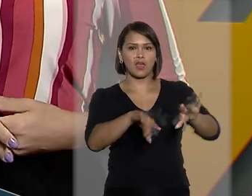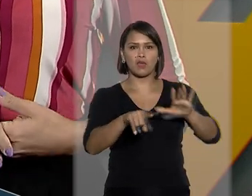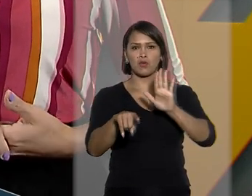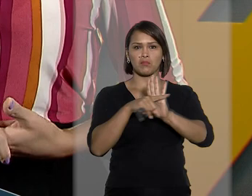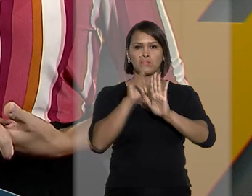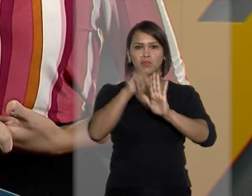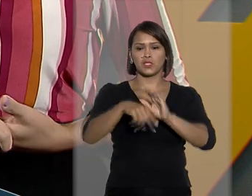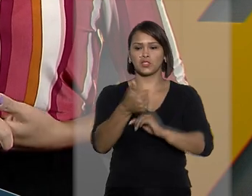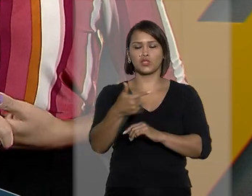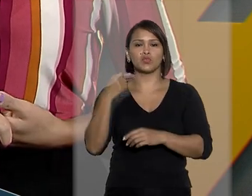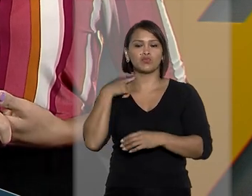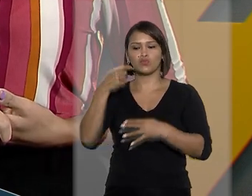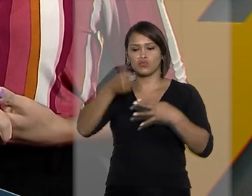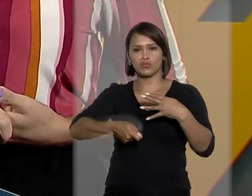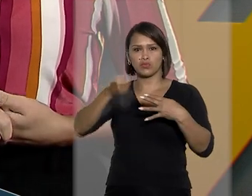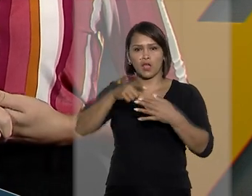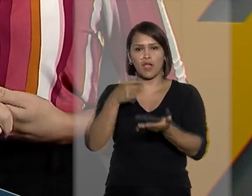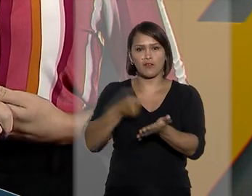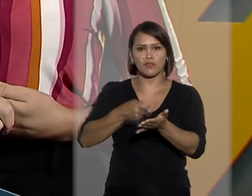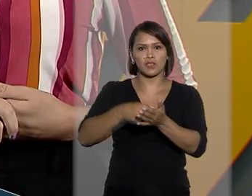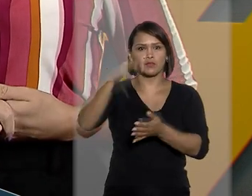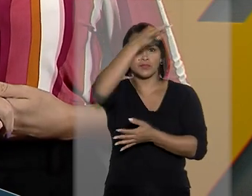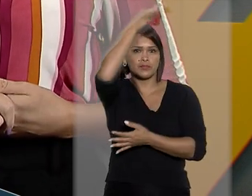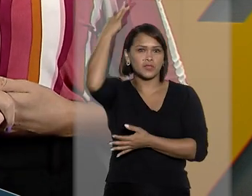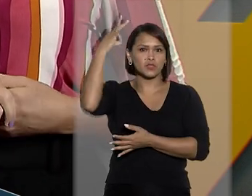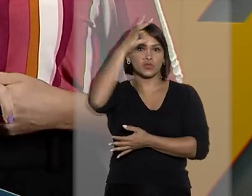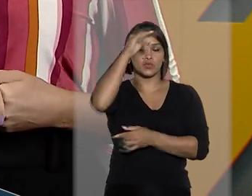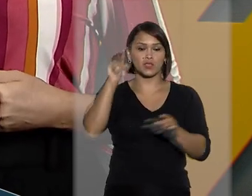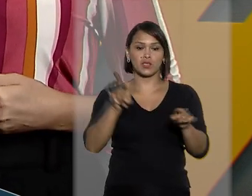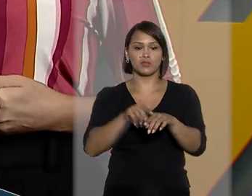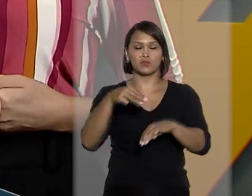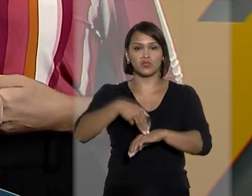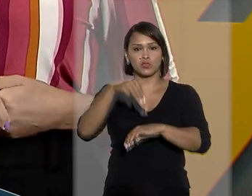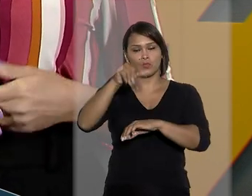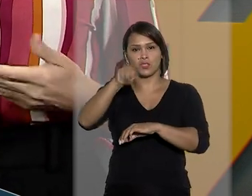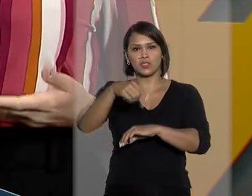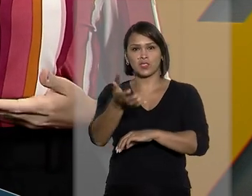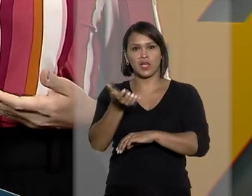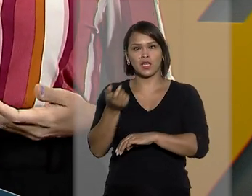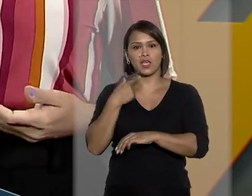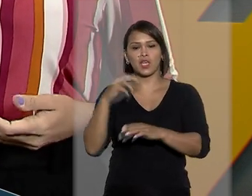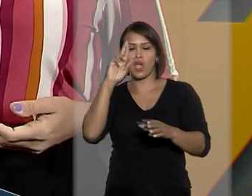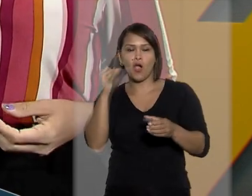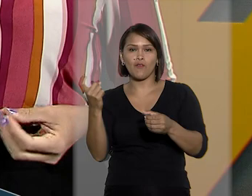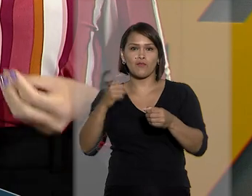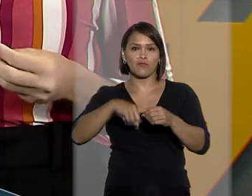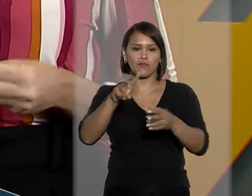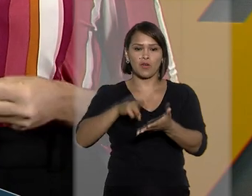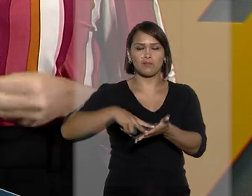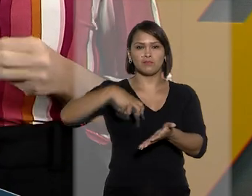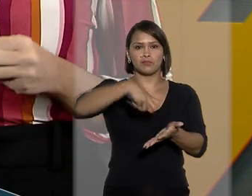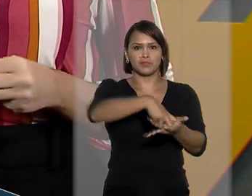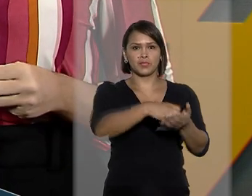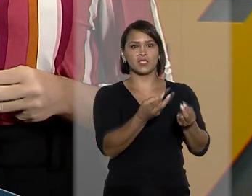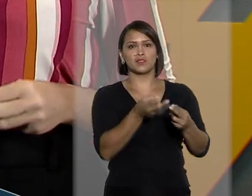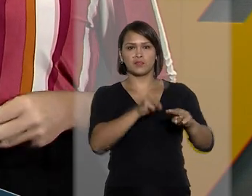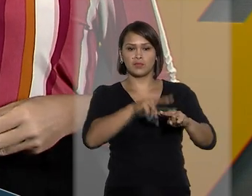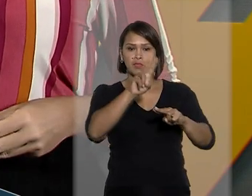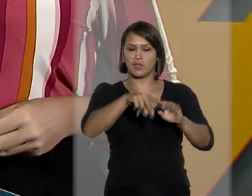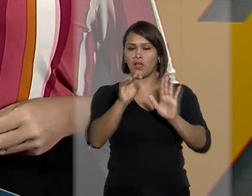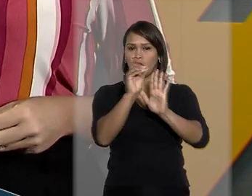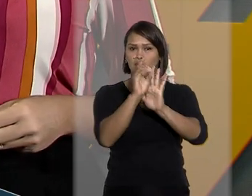2 juízes acusados de venda de sentenças no Espírito Santo. Os magistrados buscavam a revogação das prisões